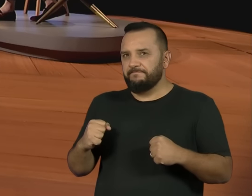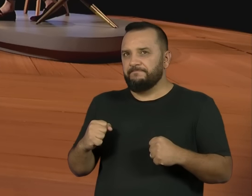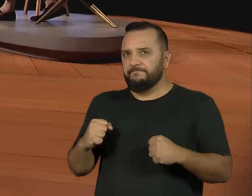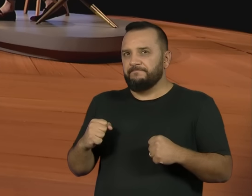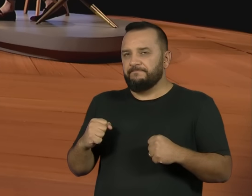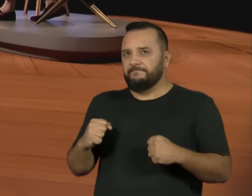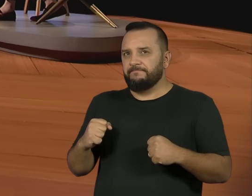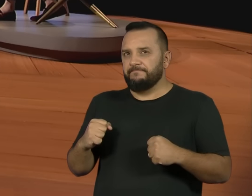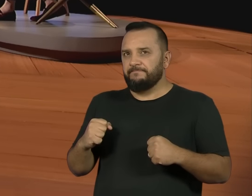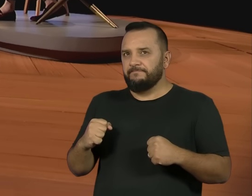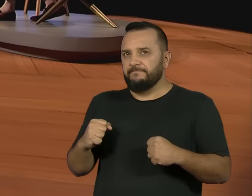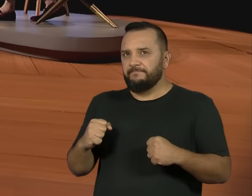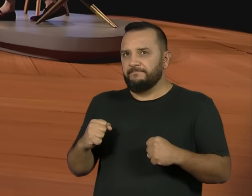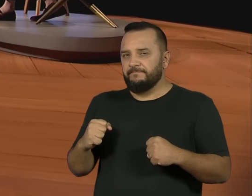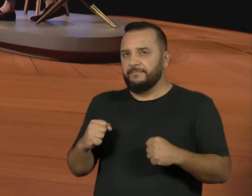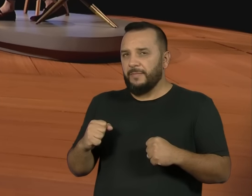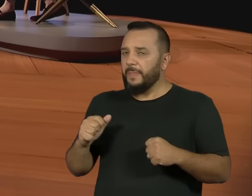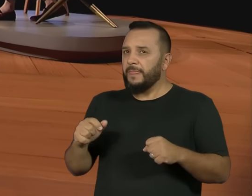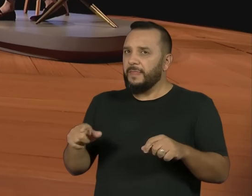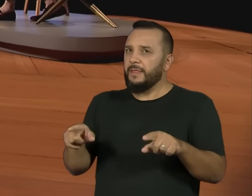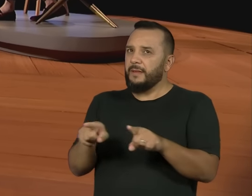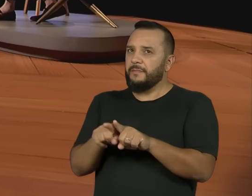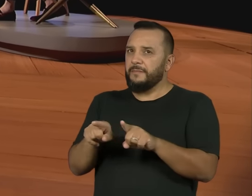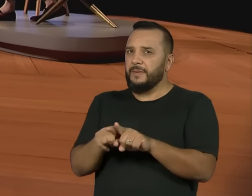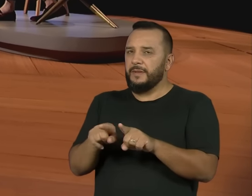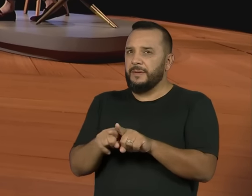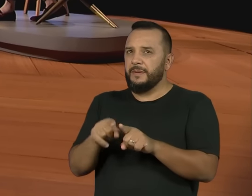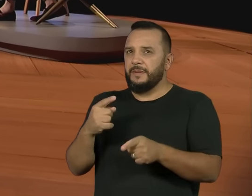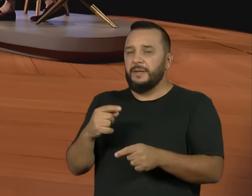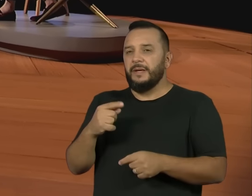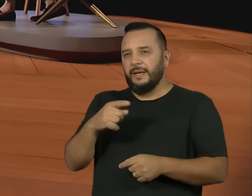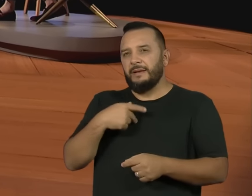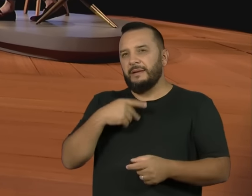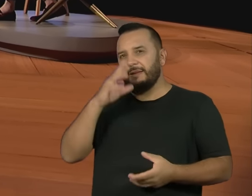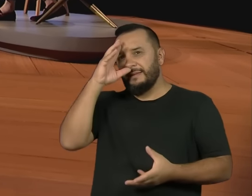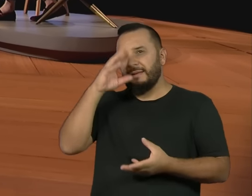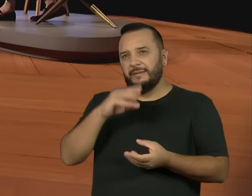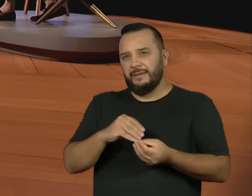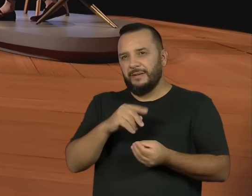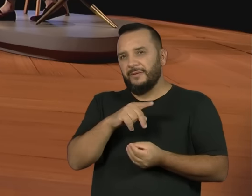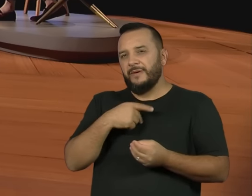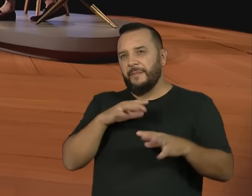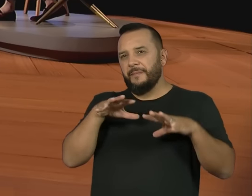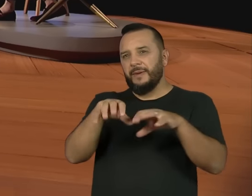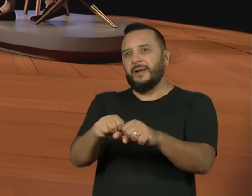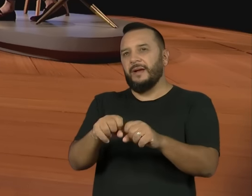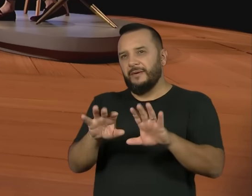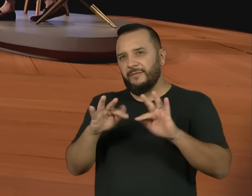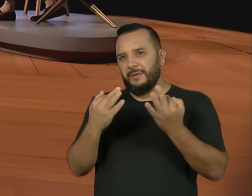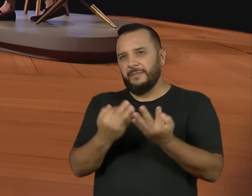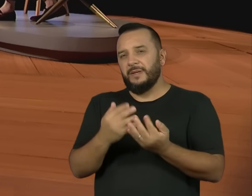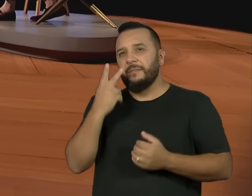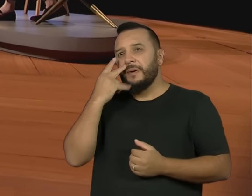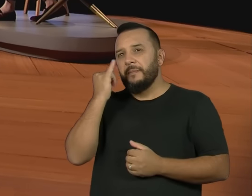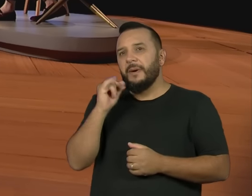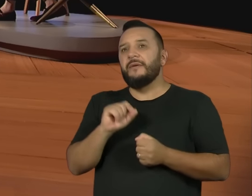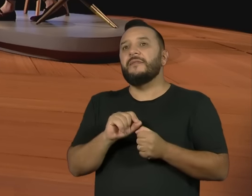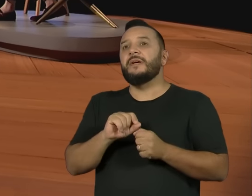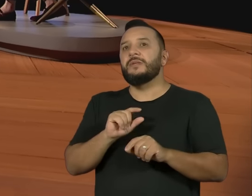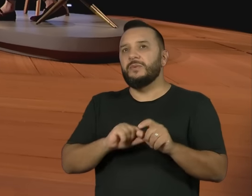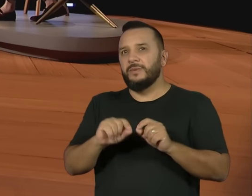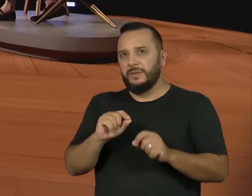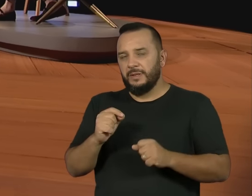e as mais ricas, porque ele já entendeu que eles iam pegar essa gente e tal. O que o papai fez foi